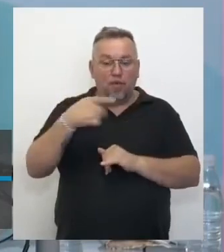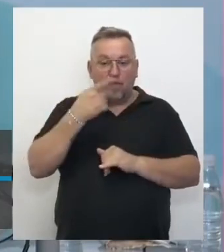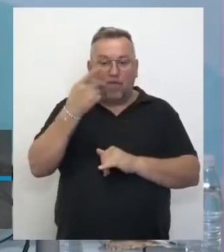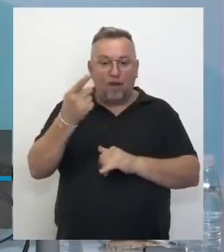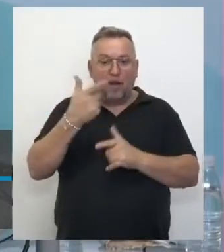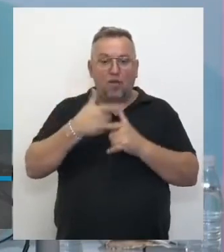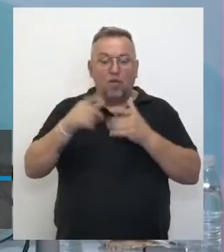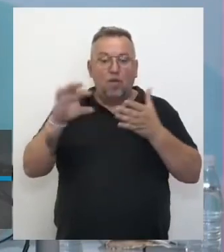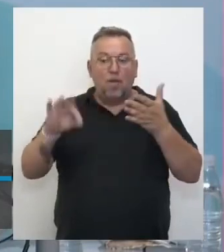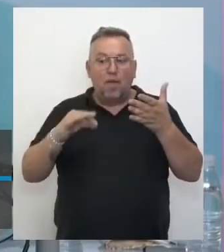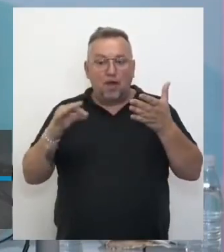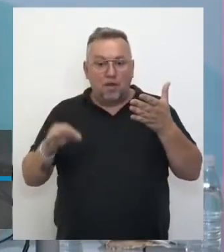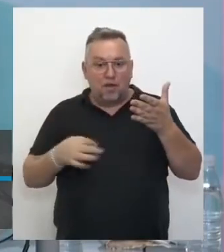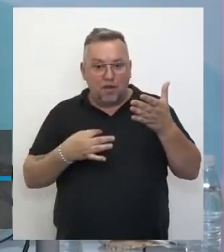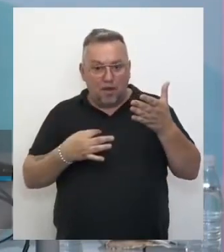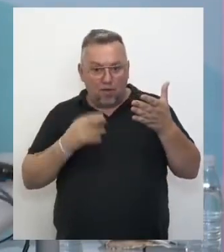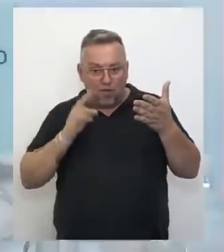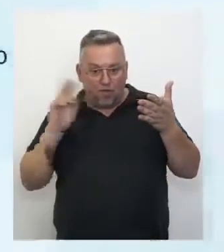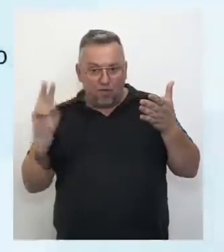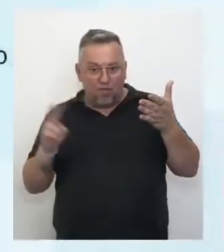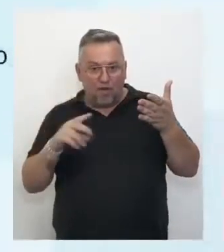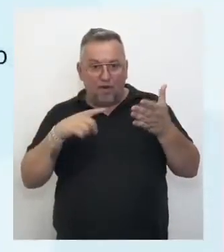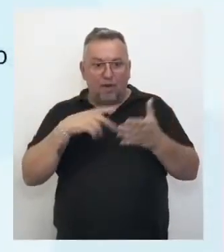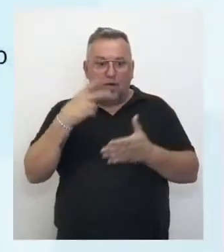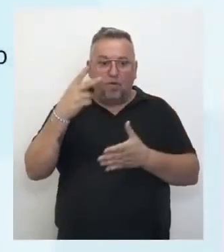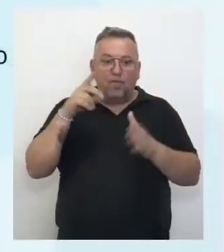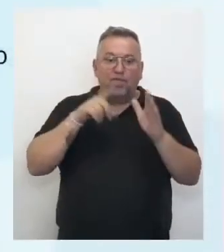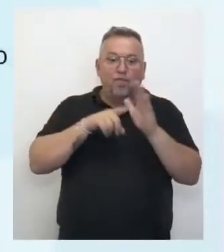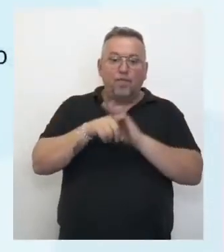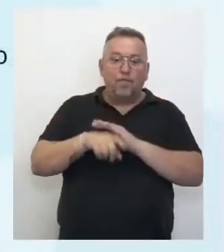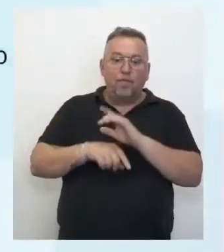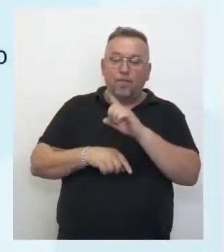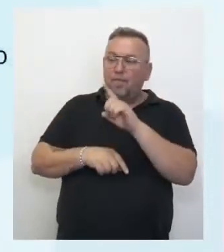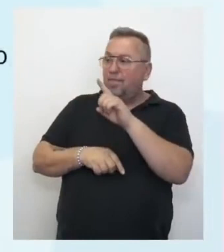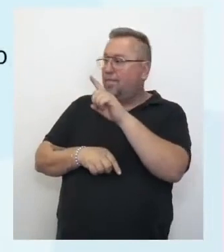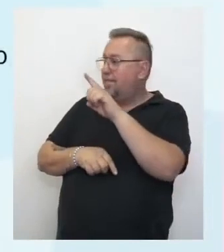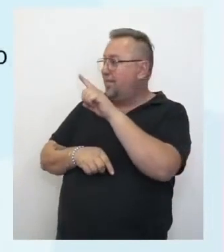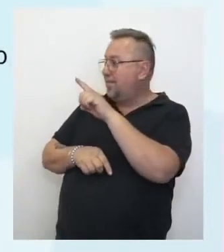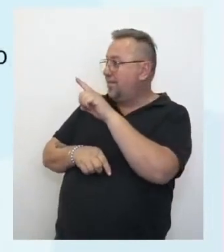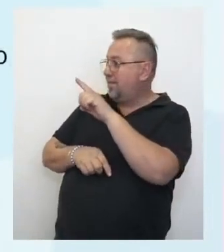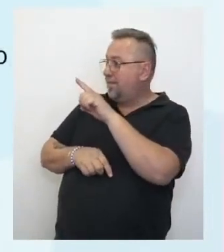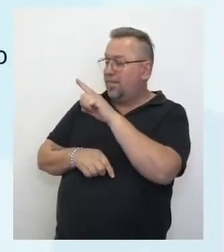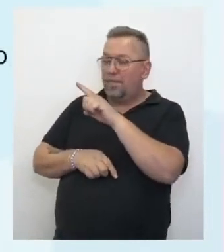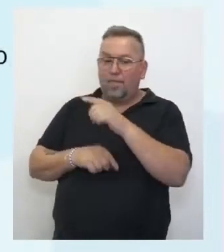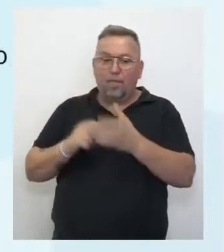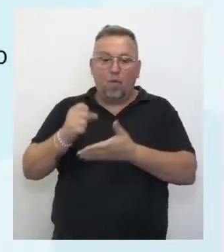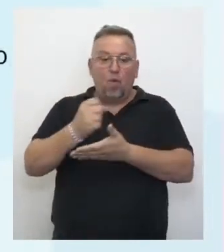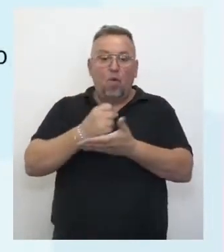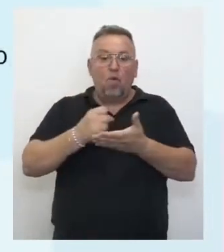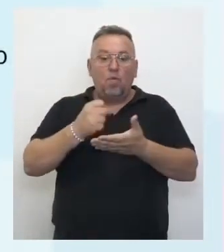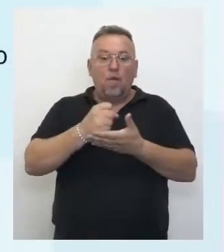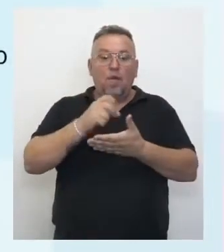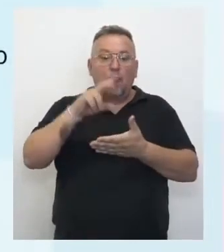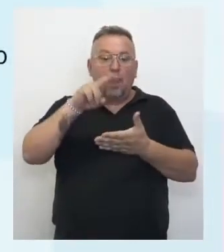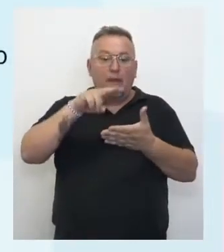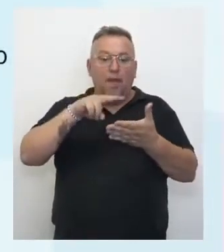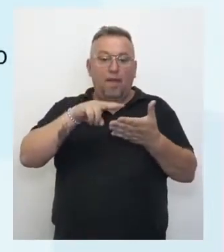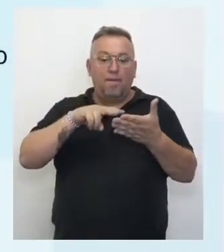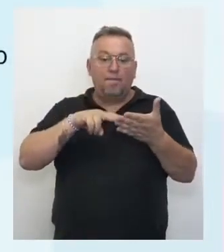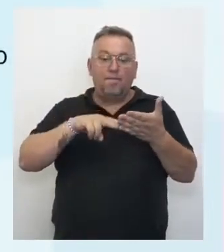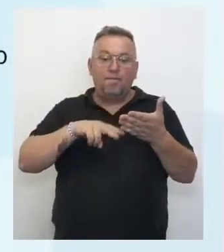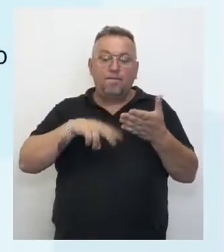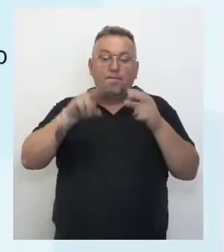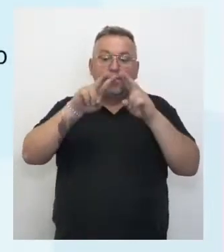sobre o abaixo-assinado. Então, vamos lá. Temos duas perguntas aí para vocês responderem. Com base apenas no título, né, ou